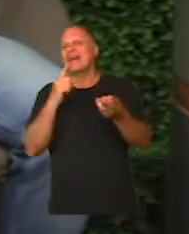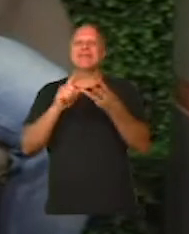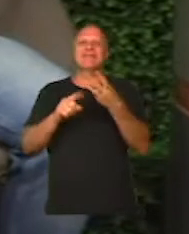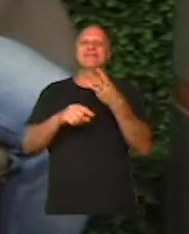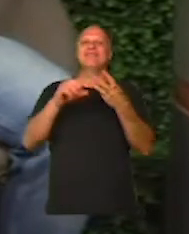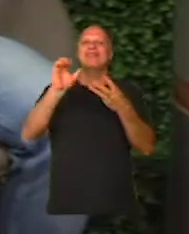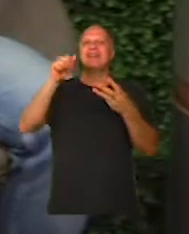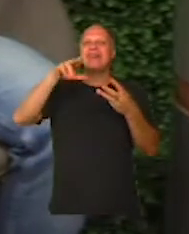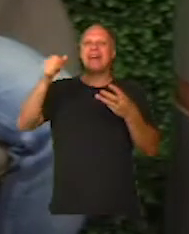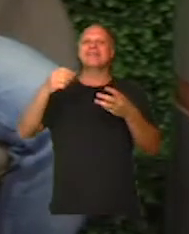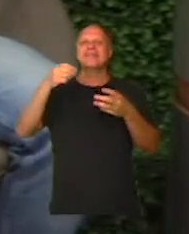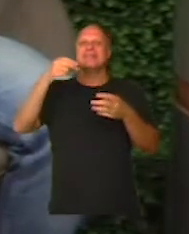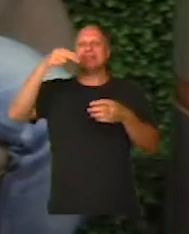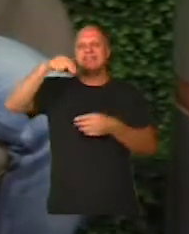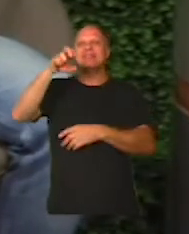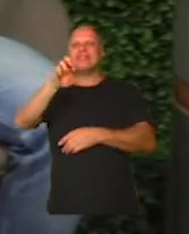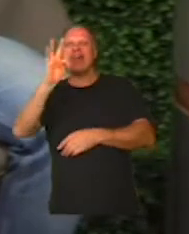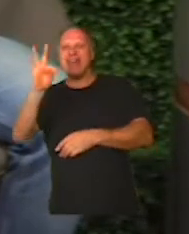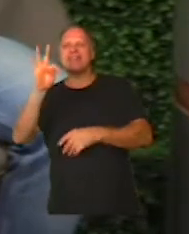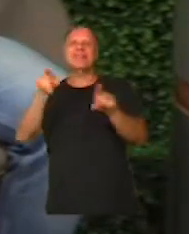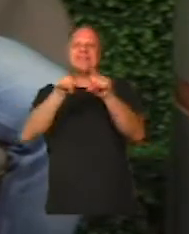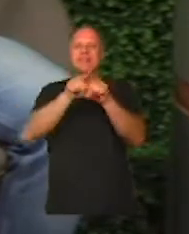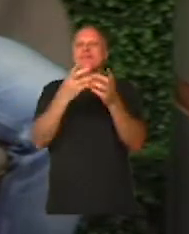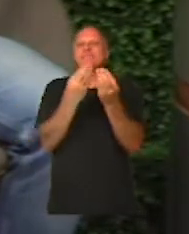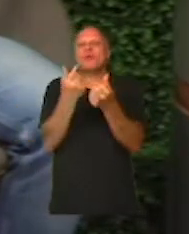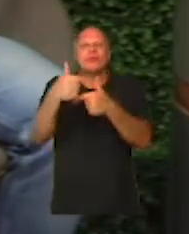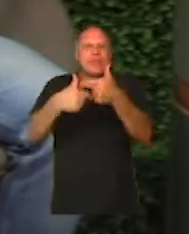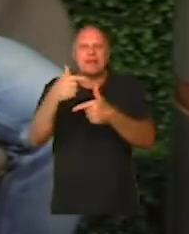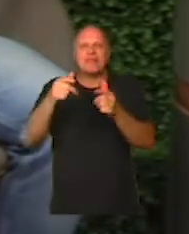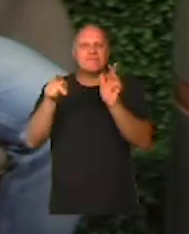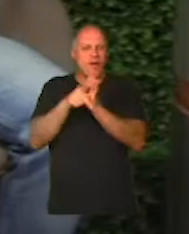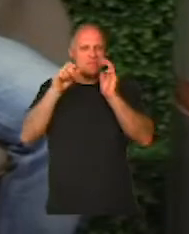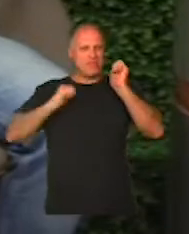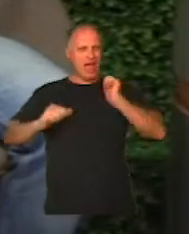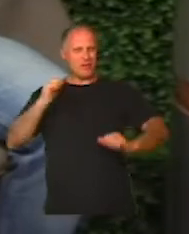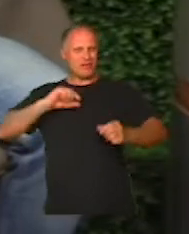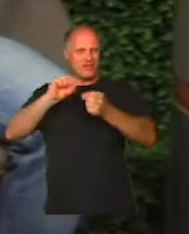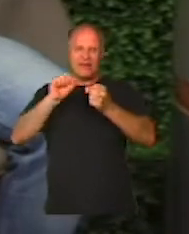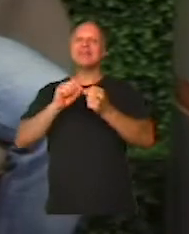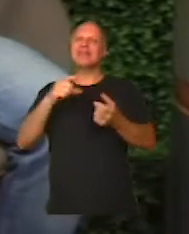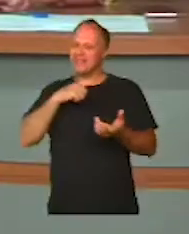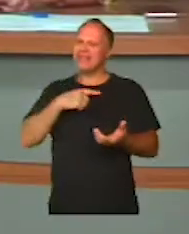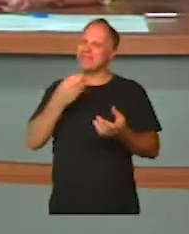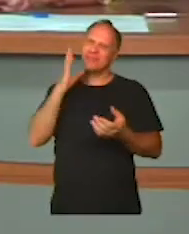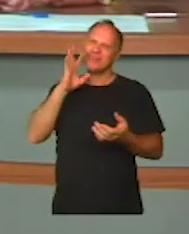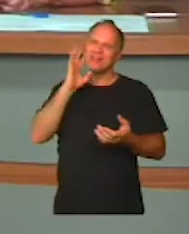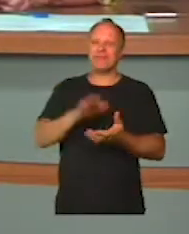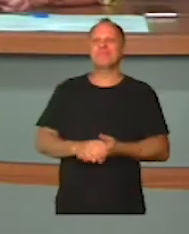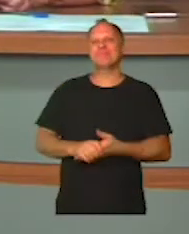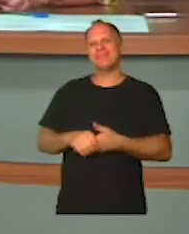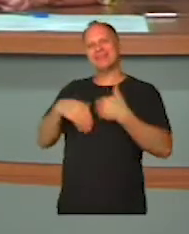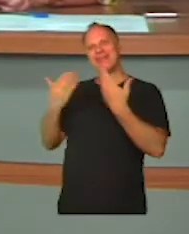aqueles canais da net, né? Então tem todo um trabalho de ator também na dublagem. Perfeito. Conversei